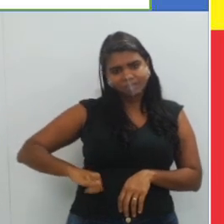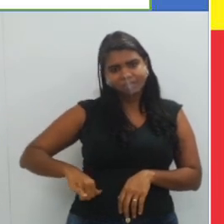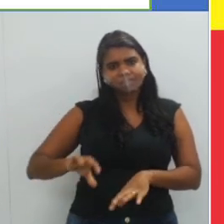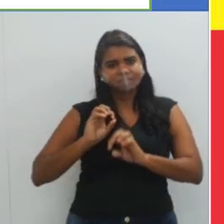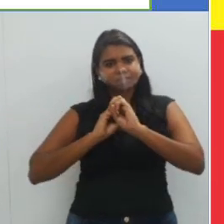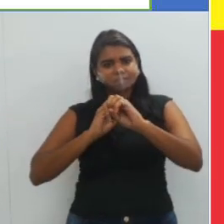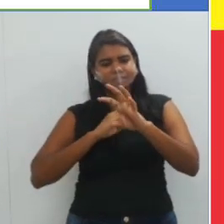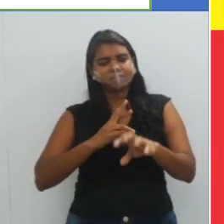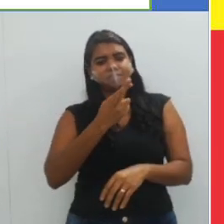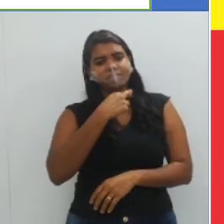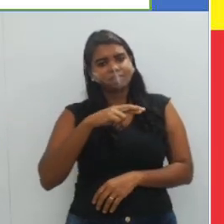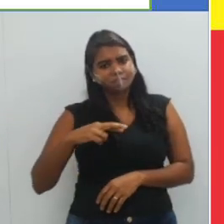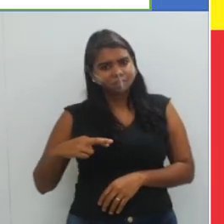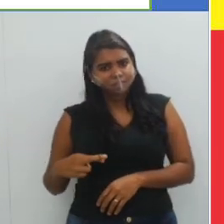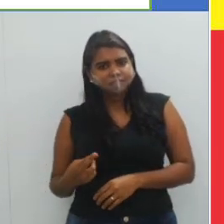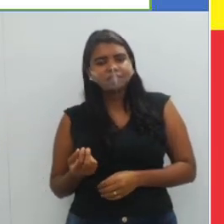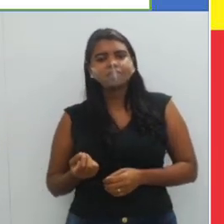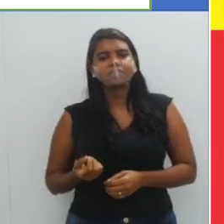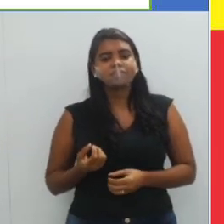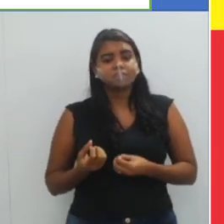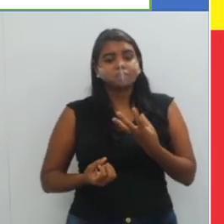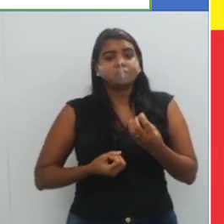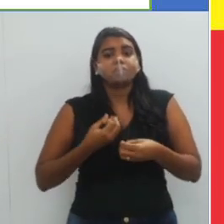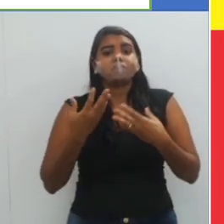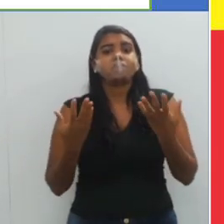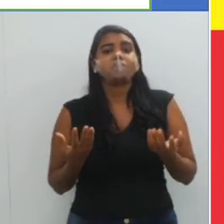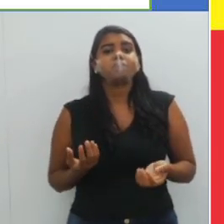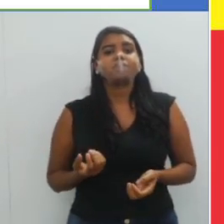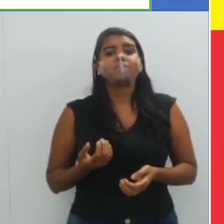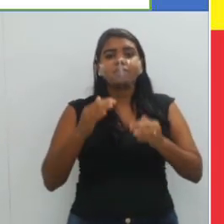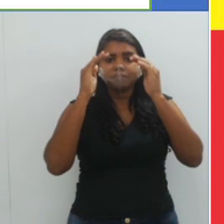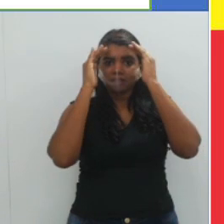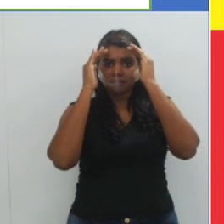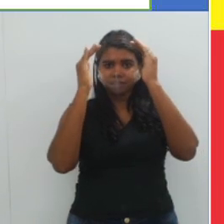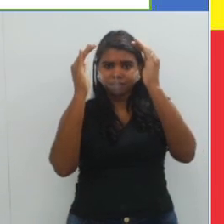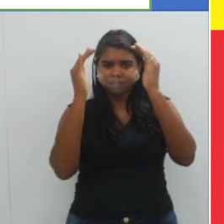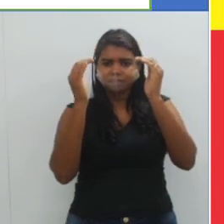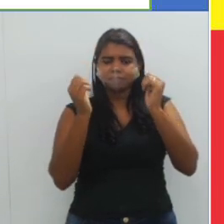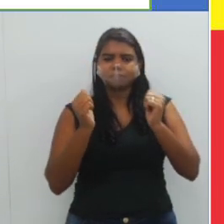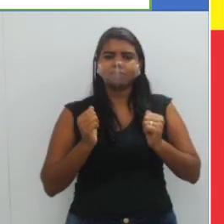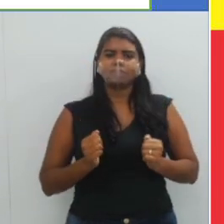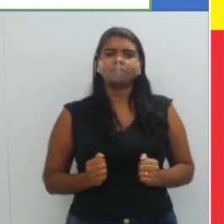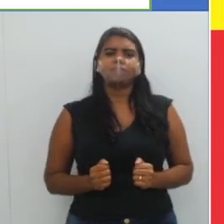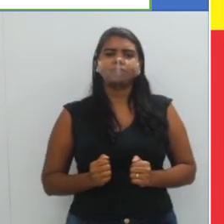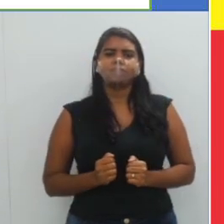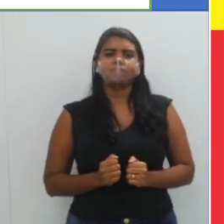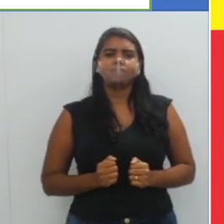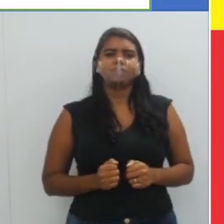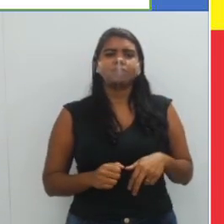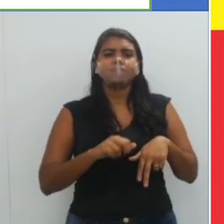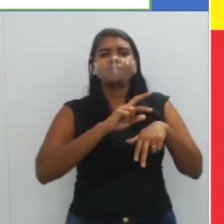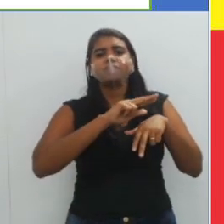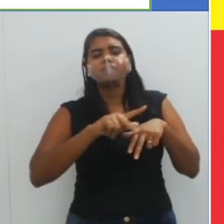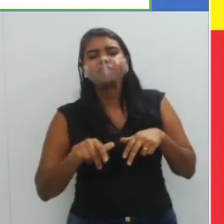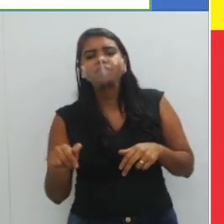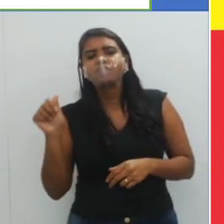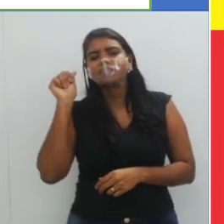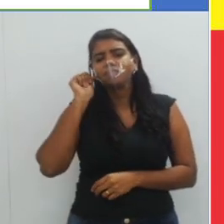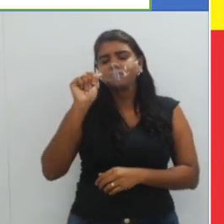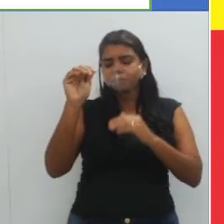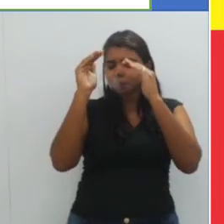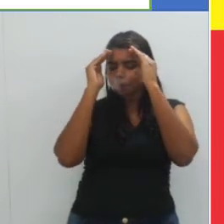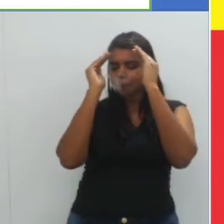Então, o ensino religioso também vamos despertar. Quando eu falo em respeito, respeito a questão de gênero, respeitar